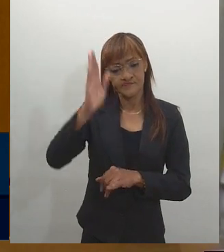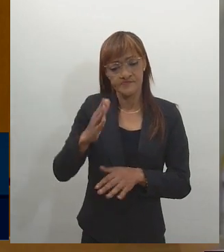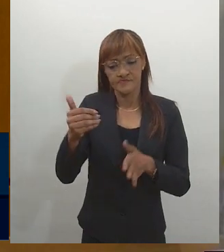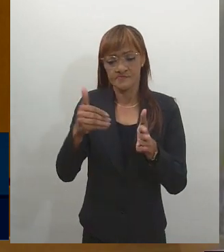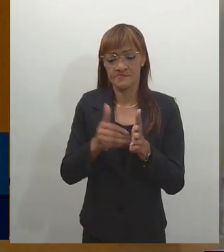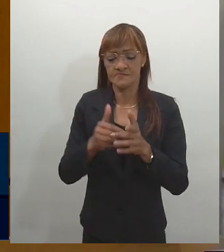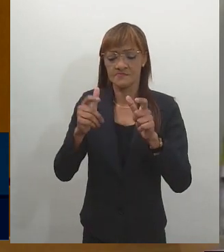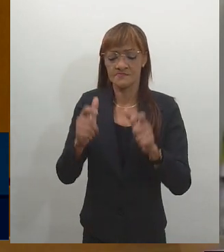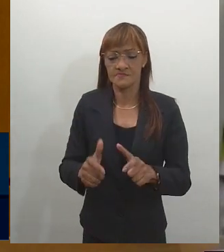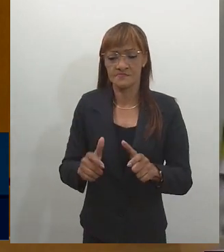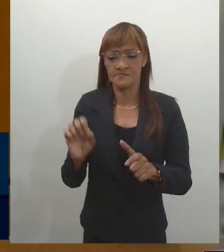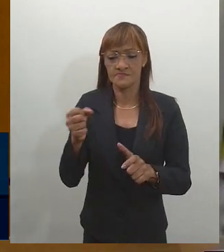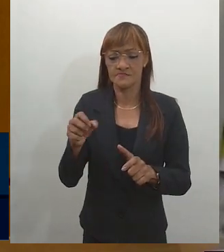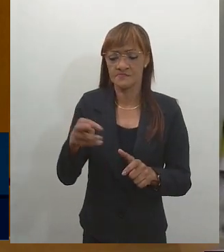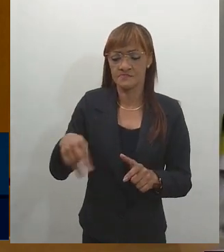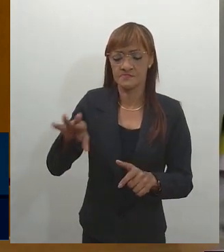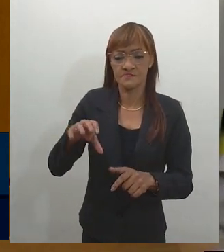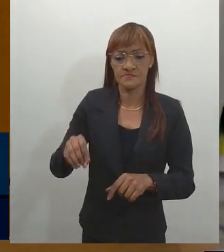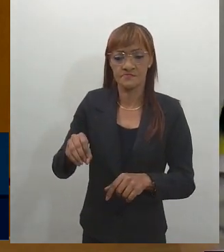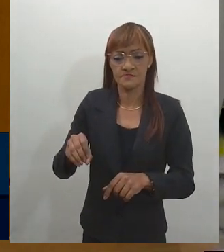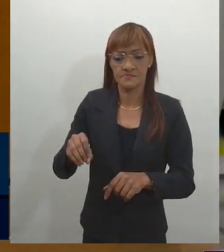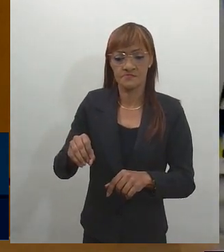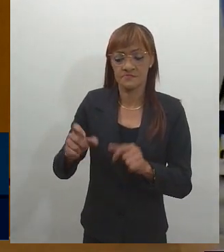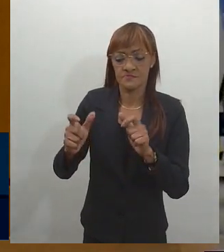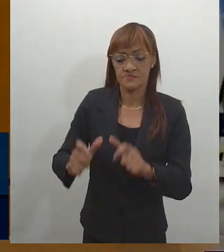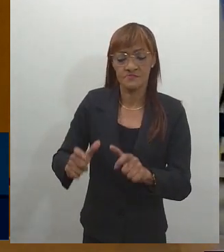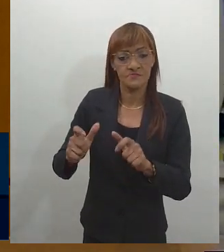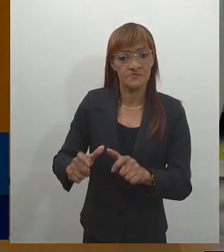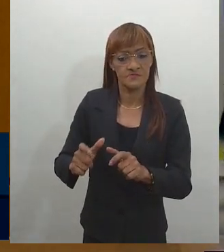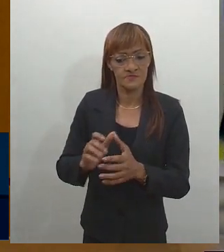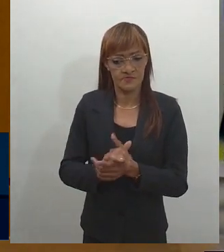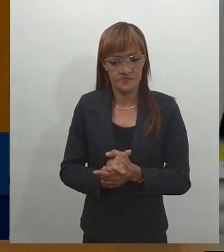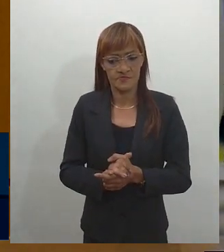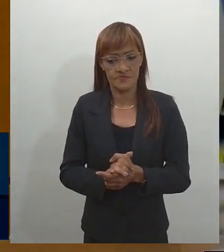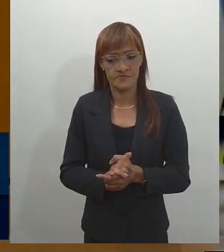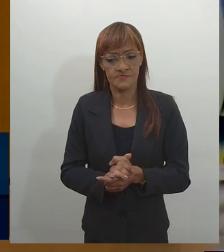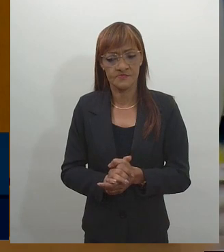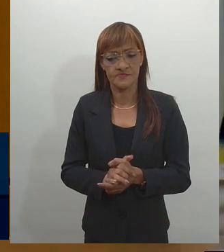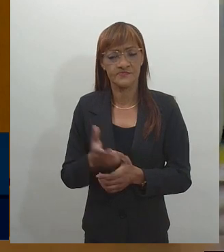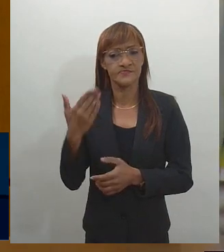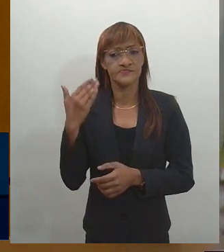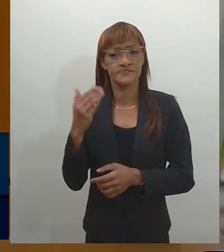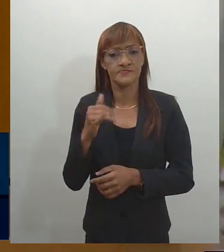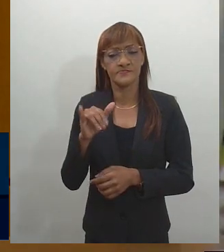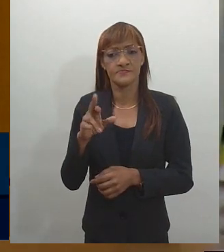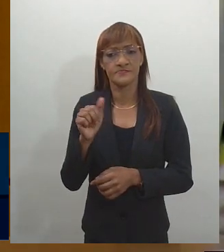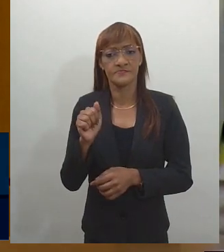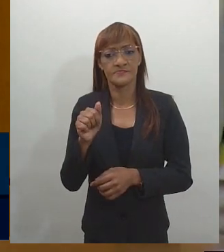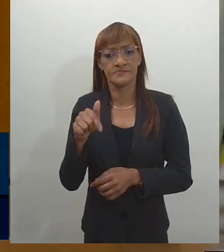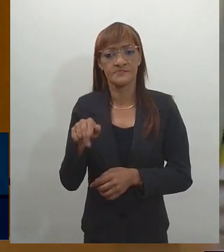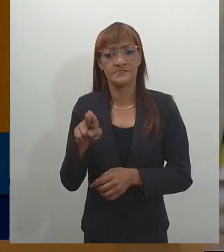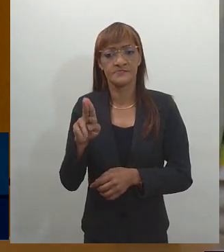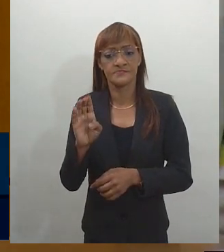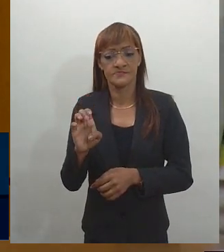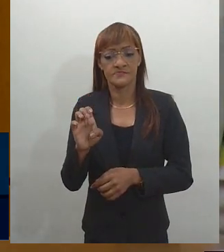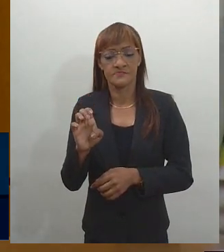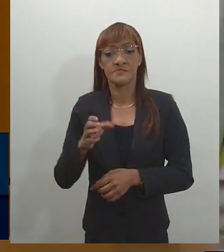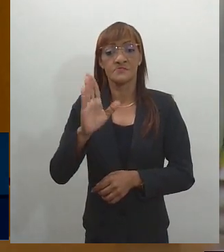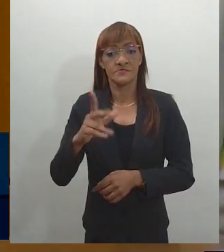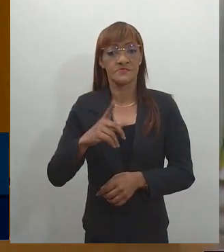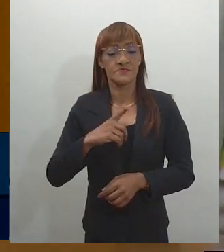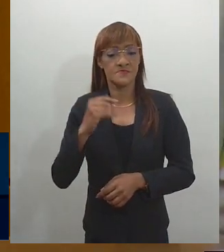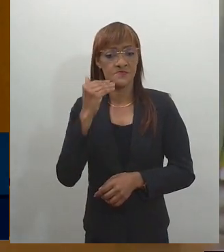que tem, que o pessoal inclusive antigamente chamava de Iraque, já está tendo buraco. Antes de concluir a obra, os buracos